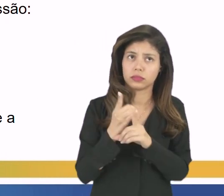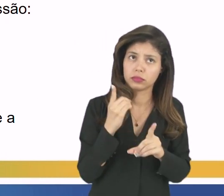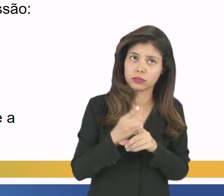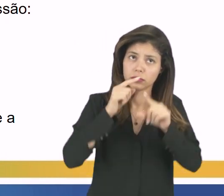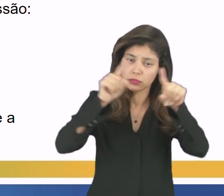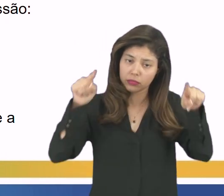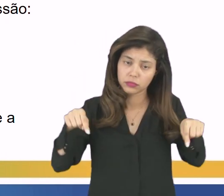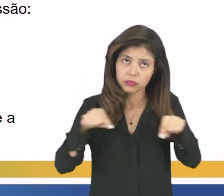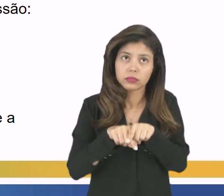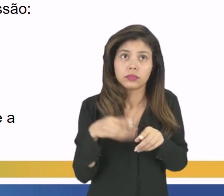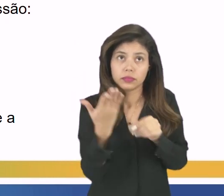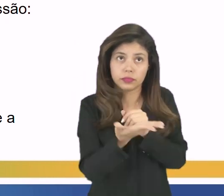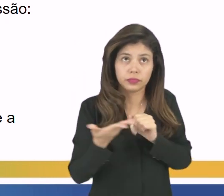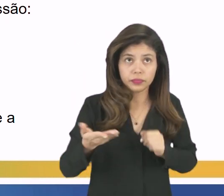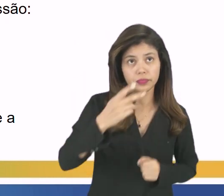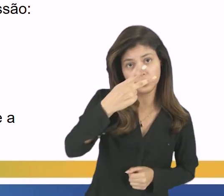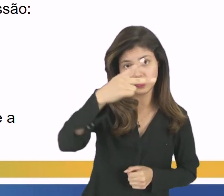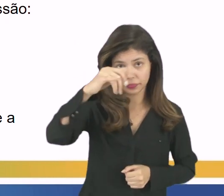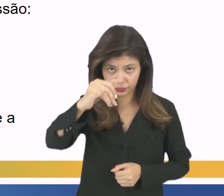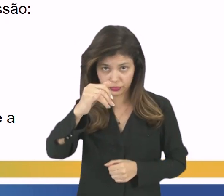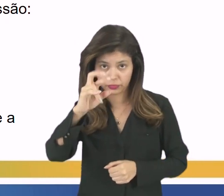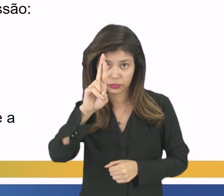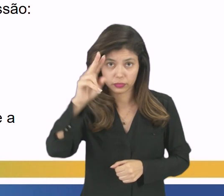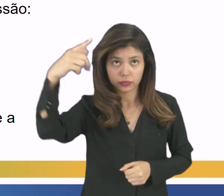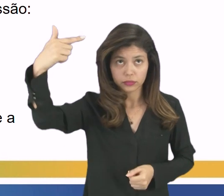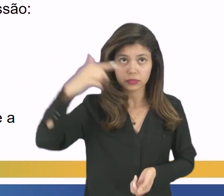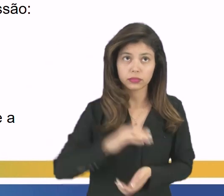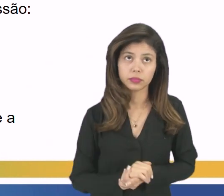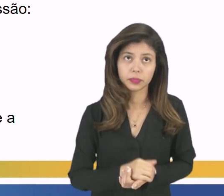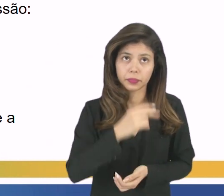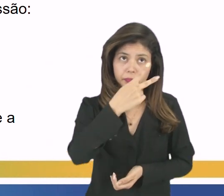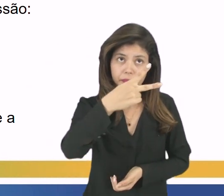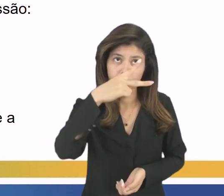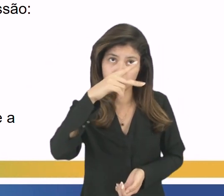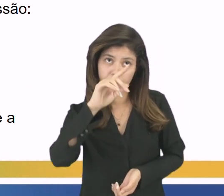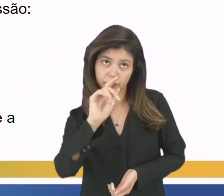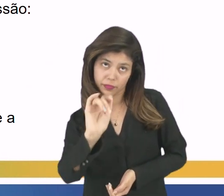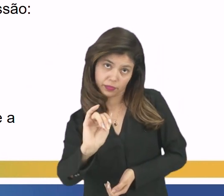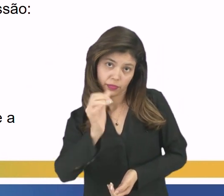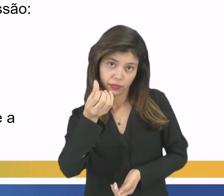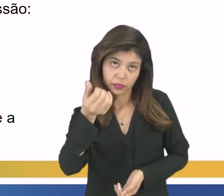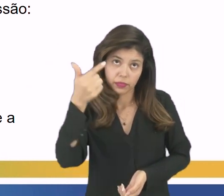tá? Então, a área da base, πr ao quadrado, vai ficar π, como o raio é